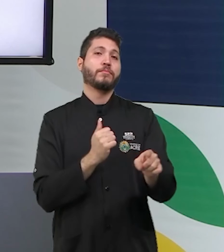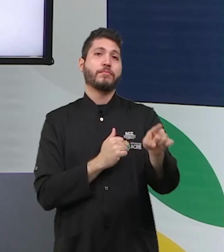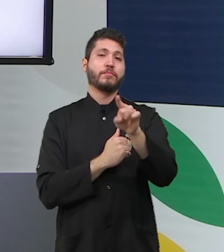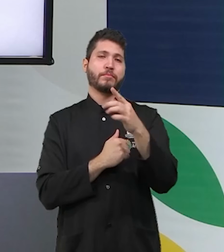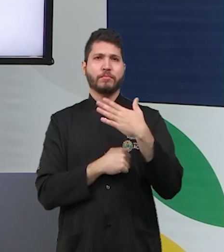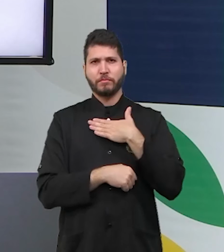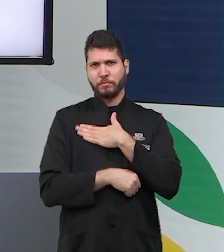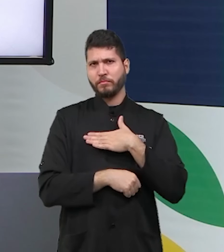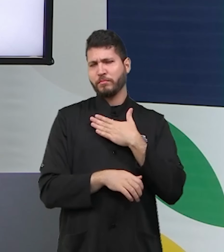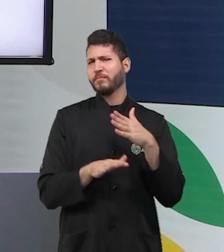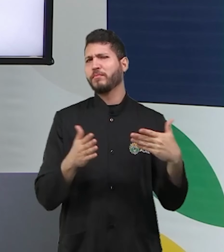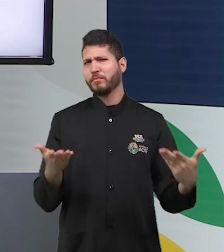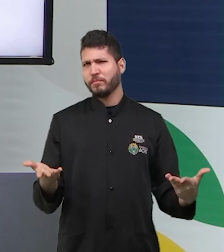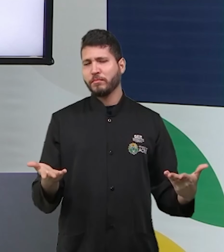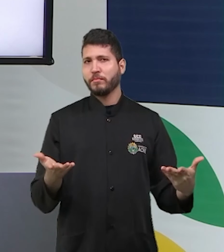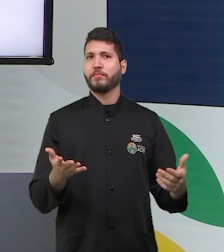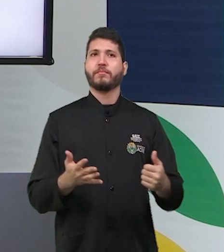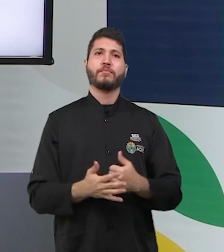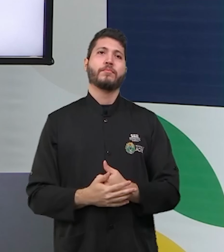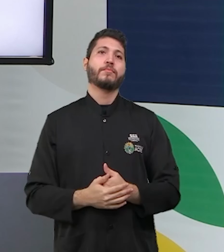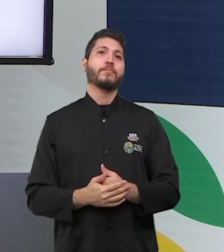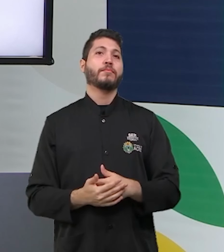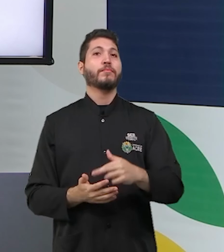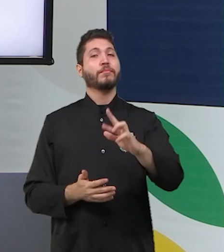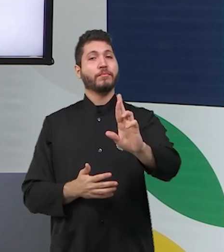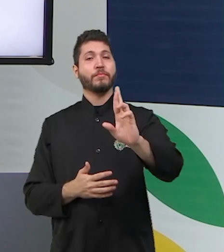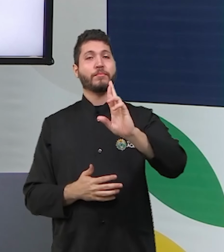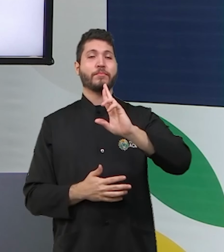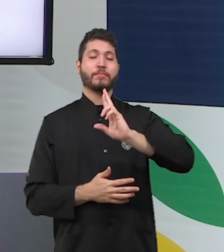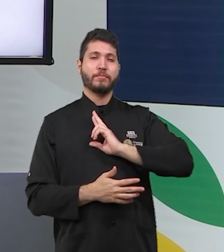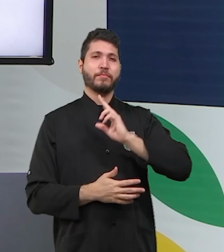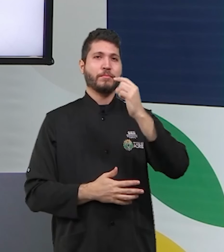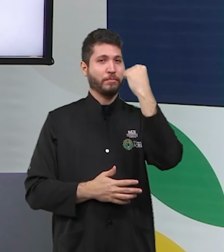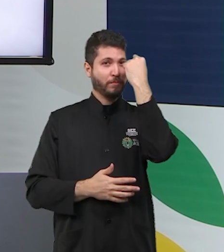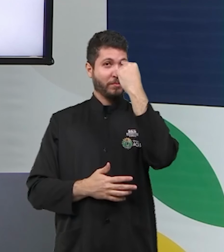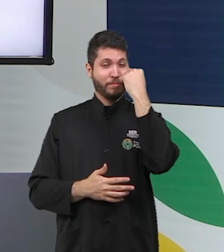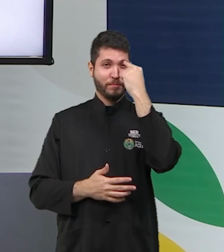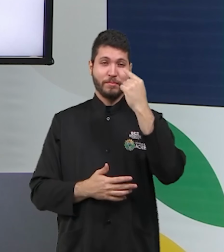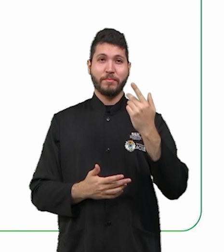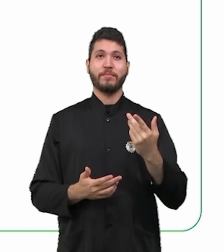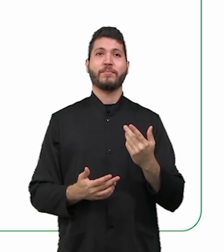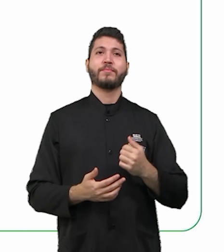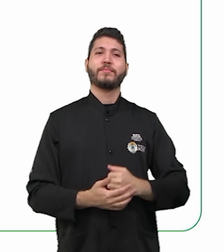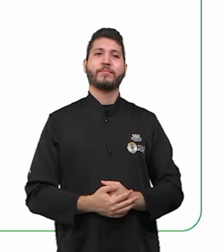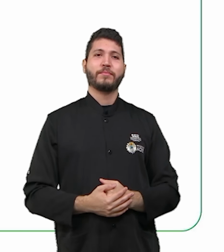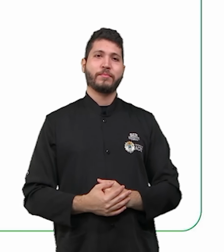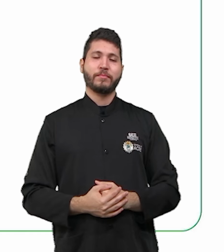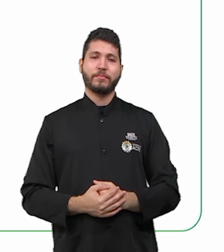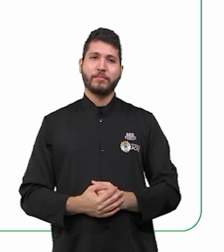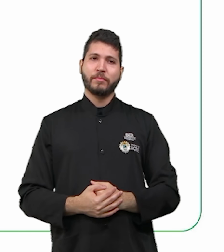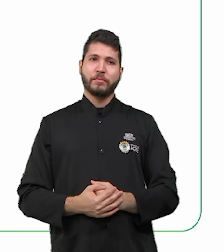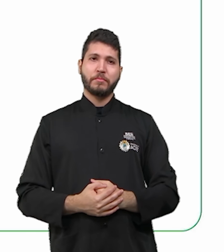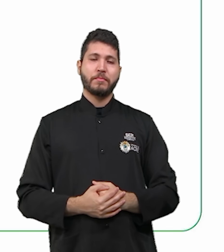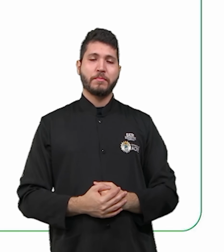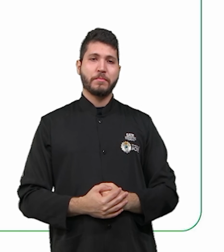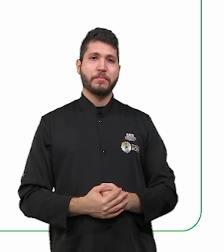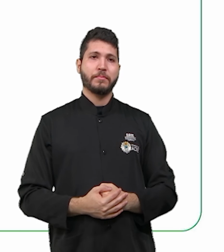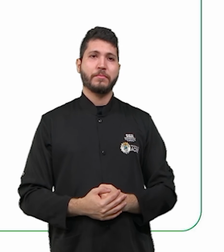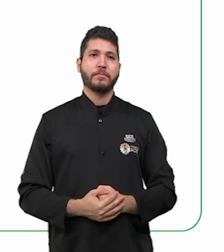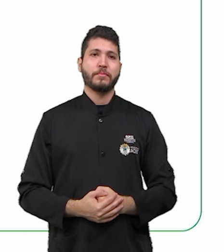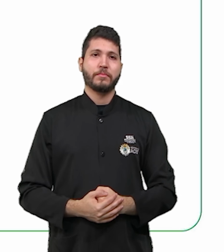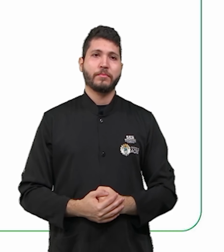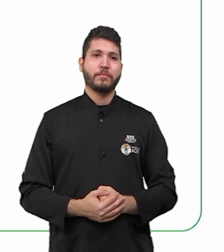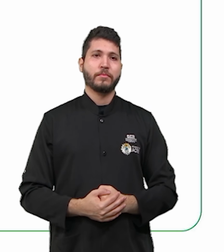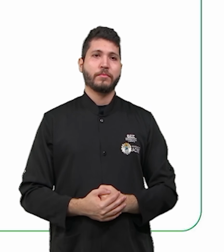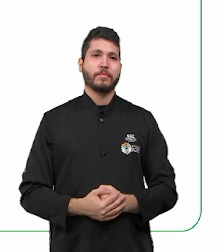gosta? Como que você me responderia essa pergunta em espanhol? Vamos lá? Eu vou colocar para vocês aqui